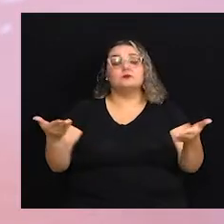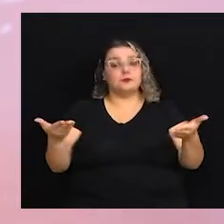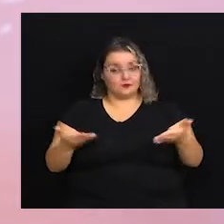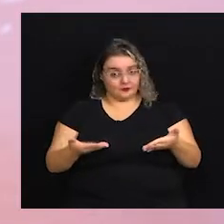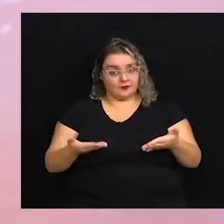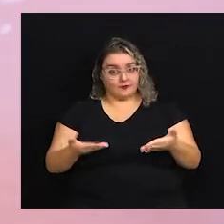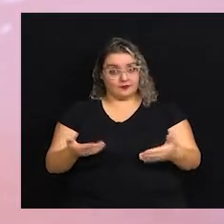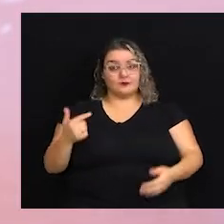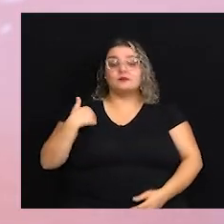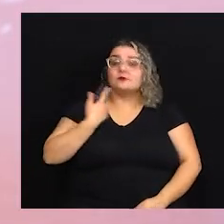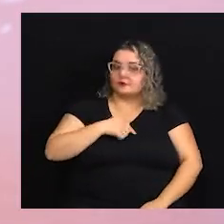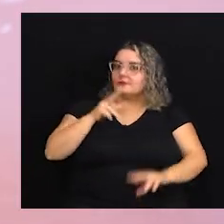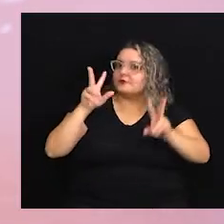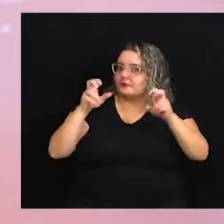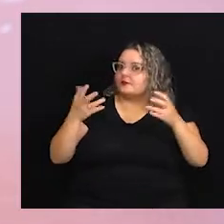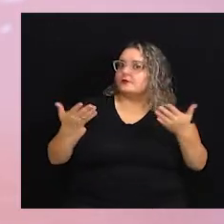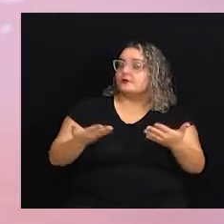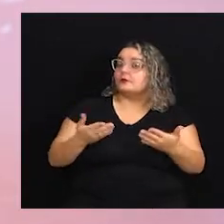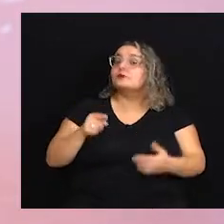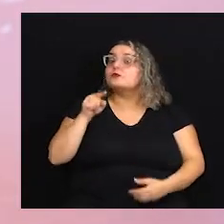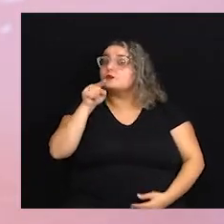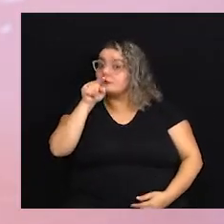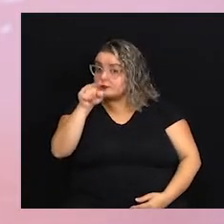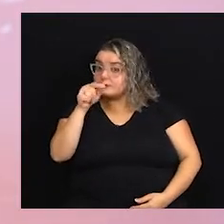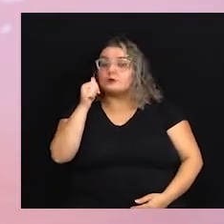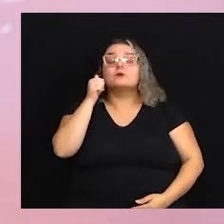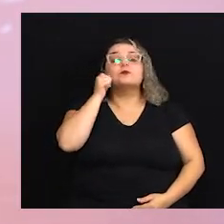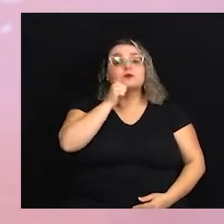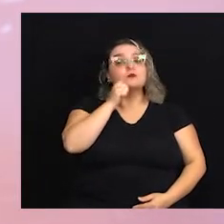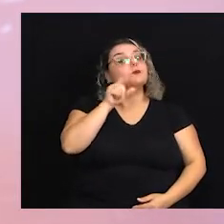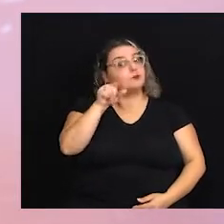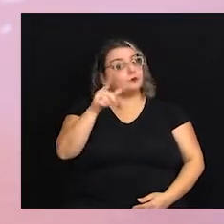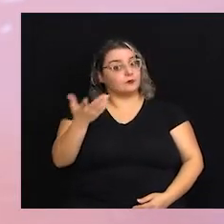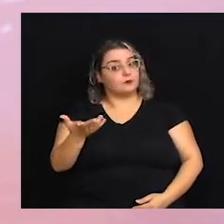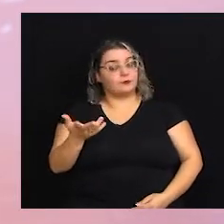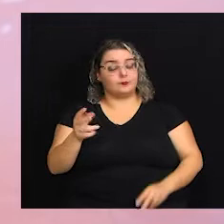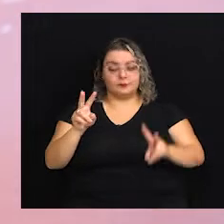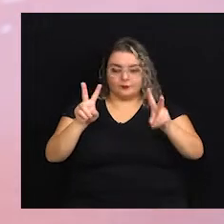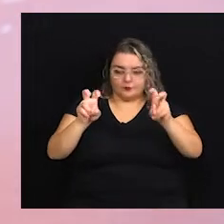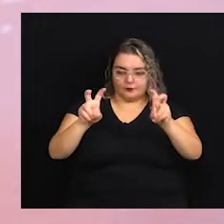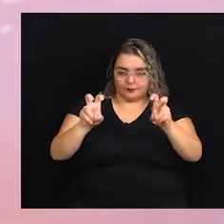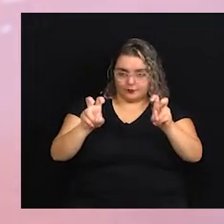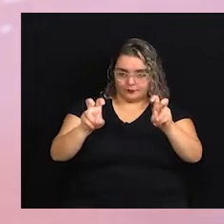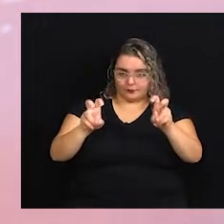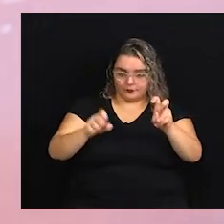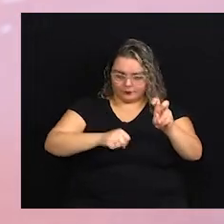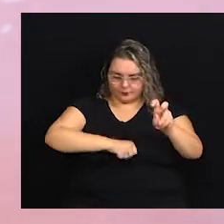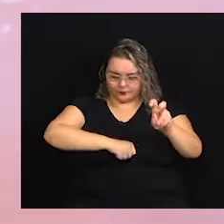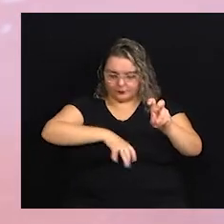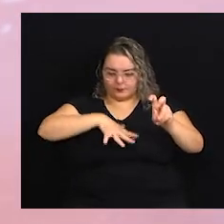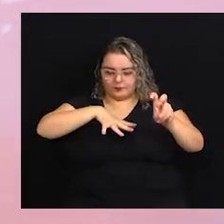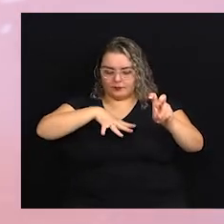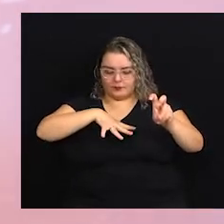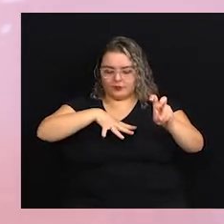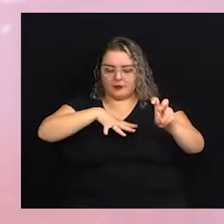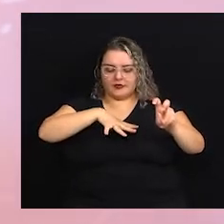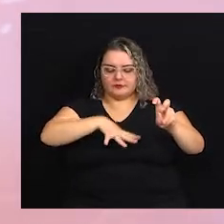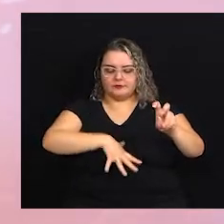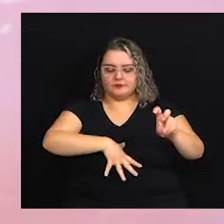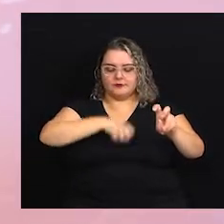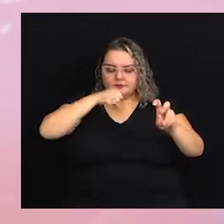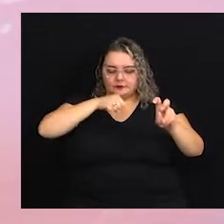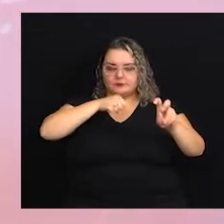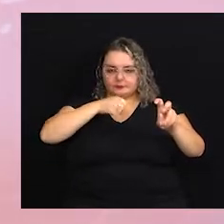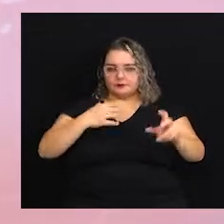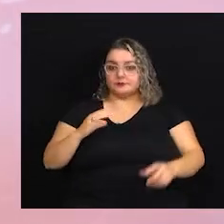hoje, o nosso assunto hoje é com você, mulher. Pois é, a gente vai falar um pouquinho sobre menopausa,